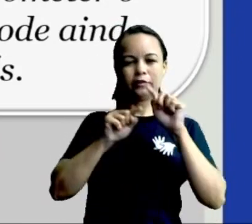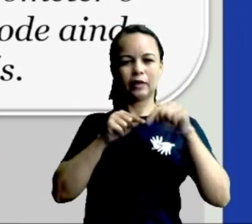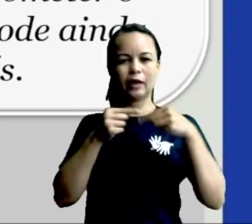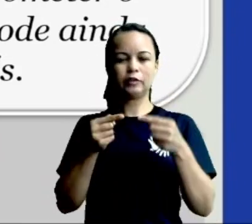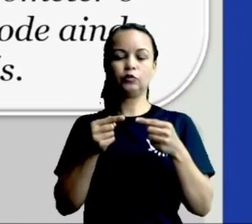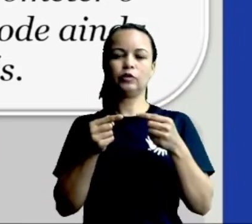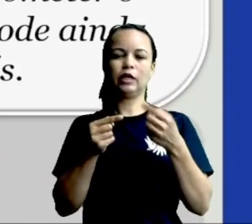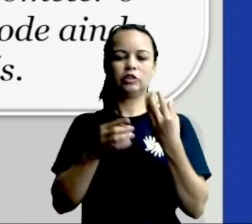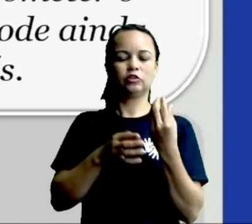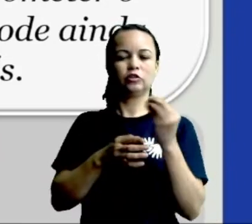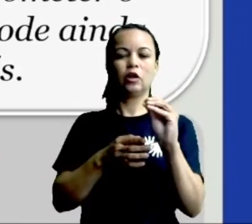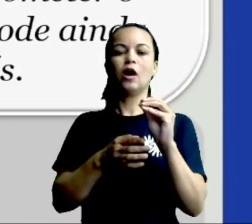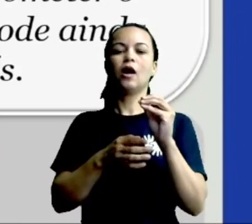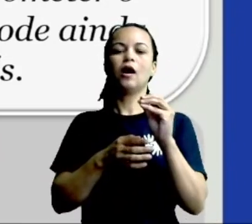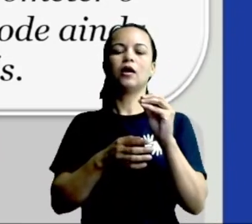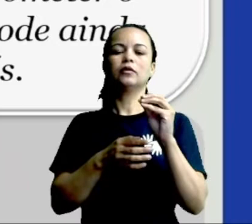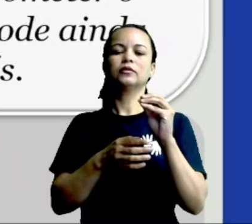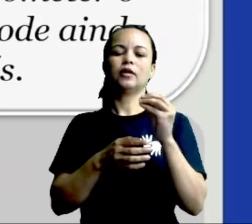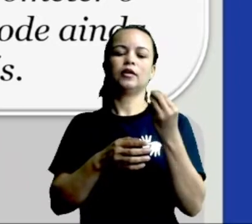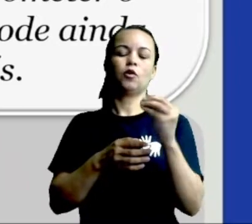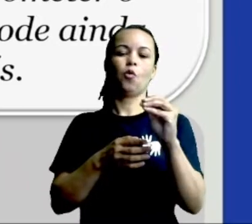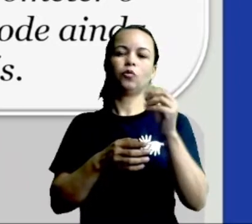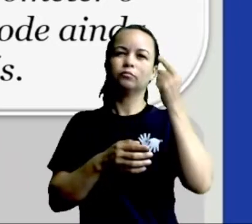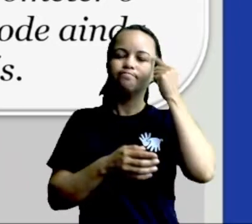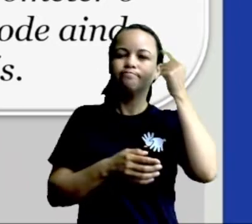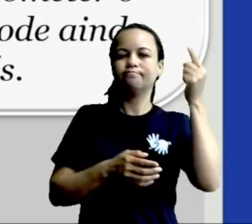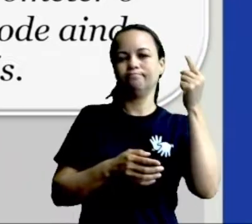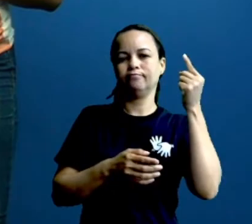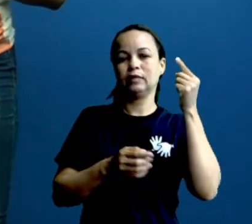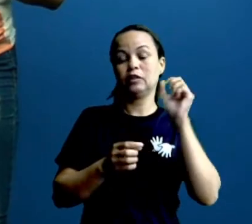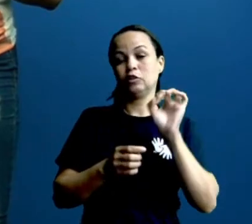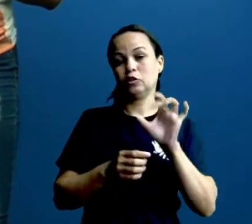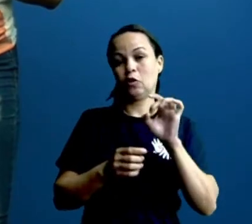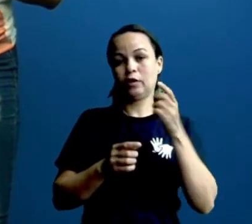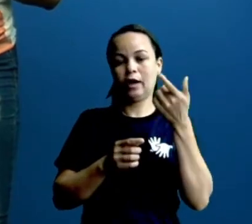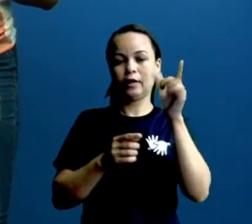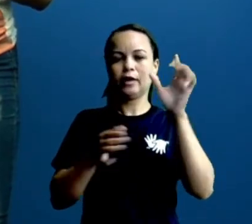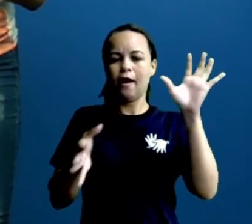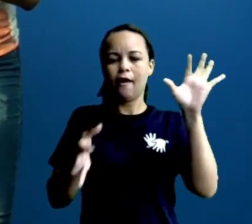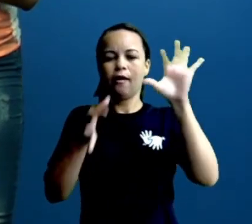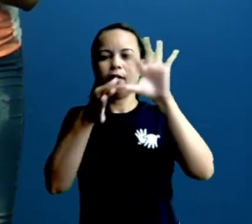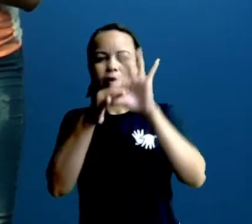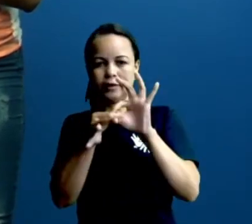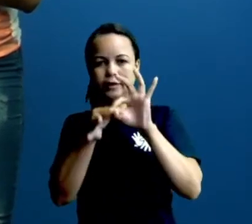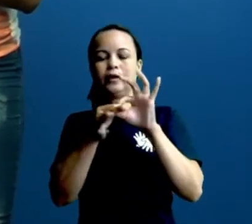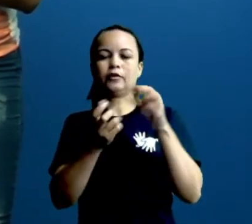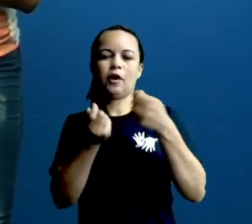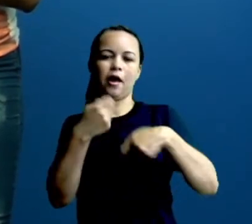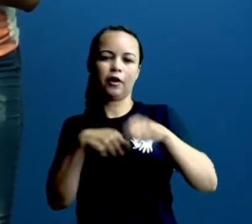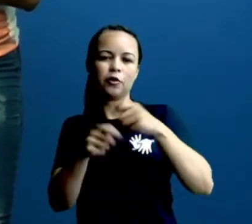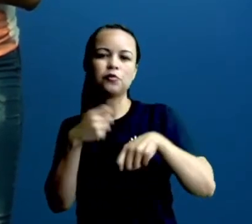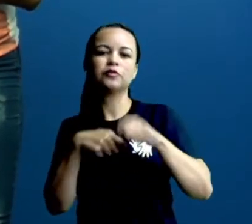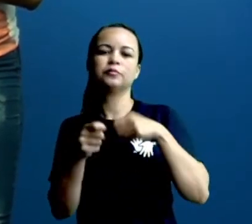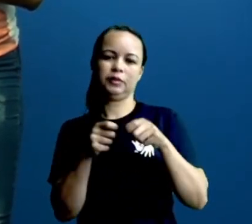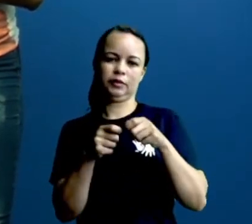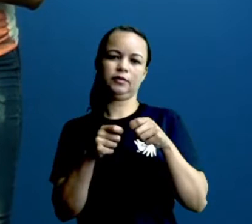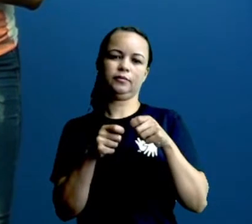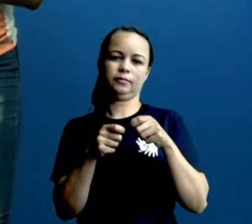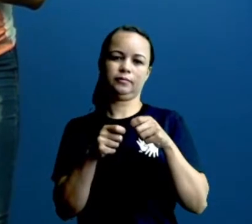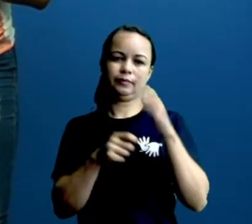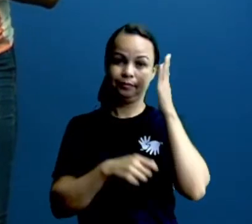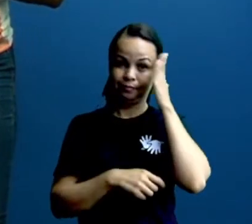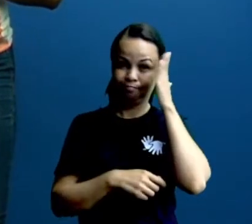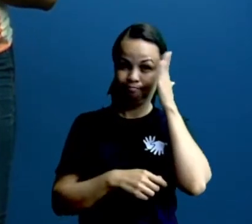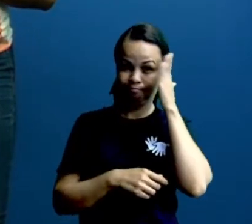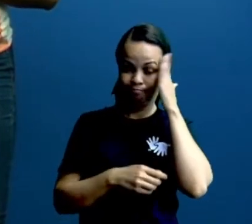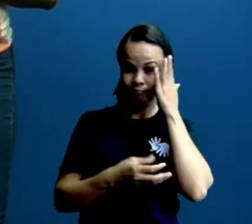já inseriu outra ideia. Só que essa ideia está ligada a quê? À economia. Entenderam